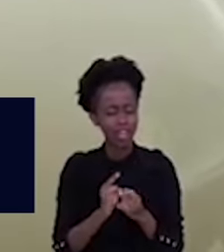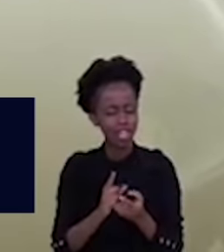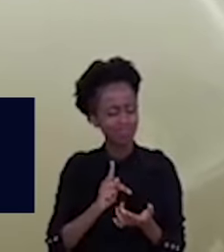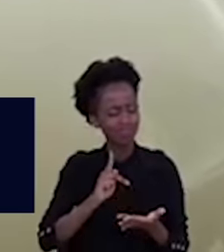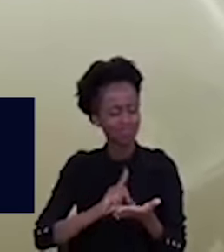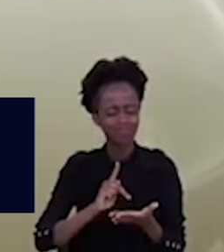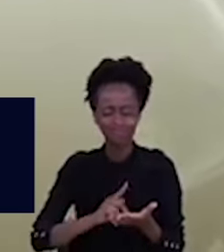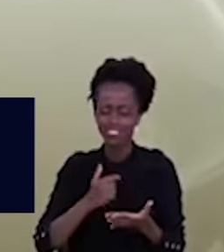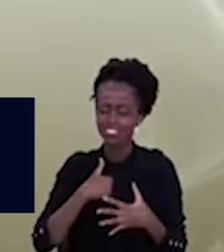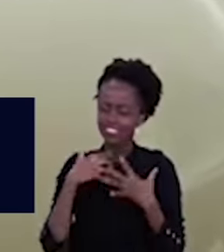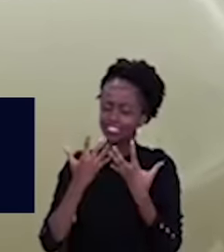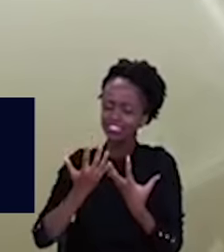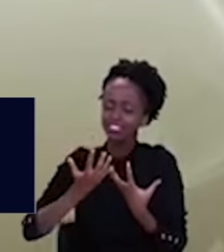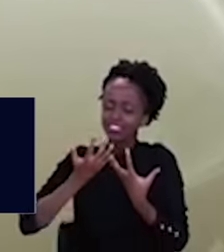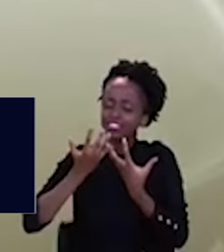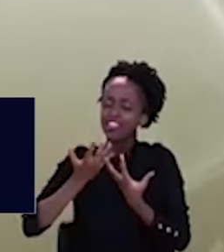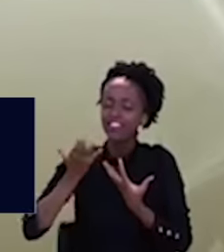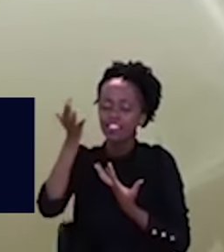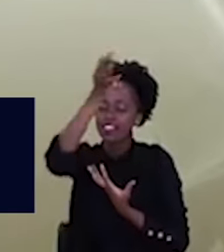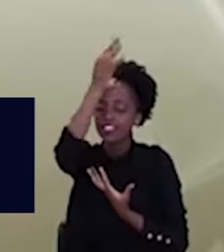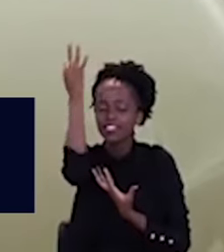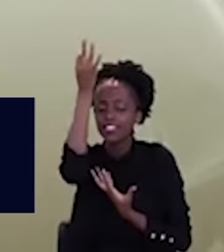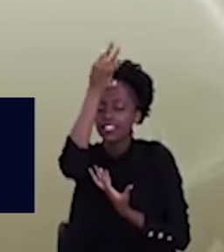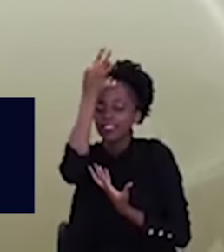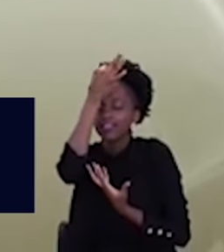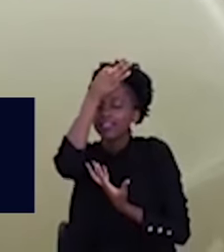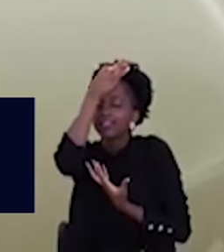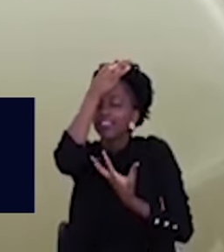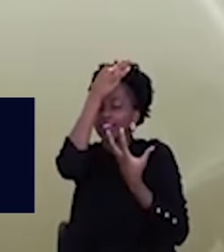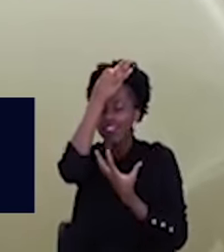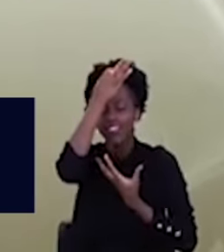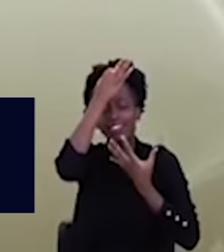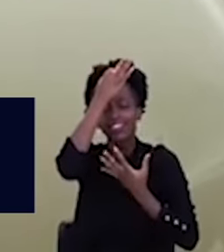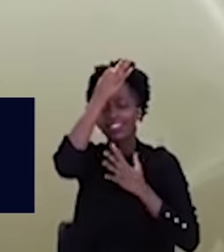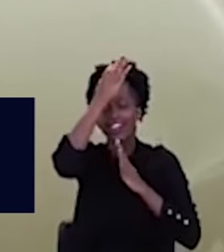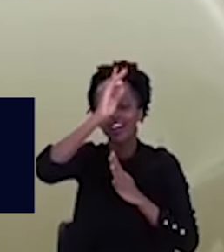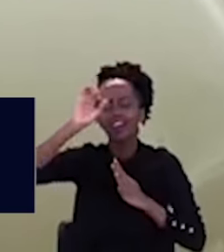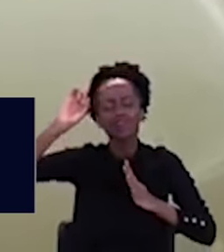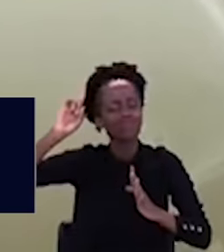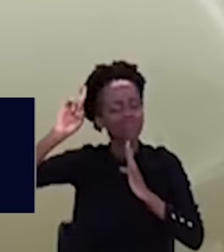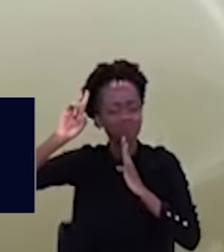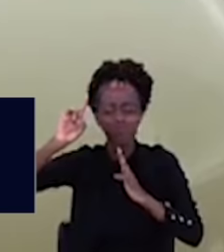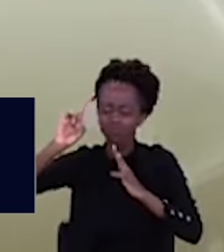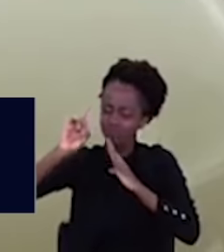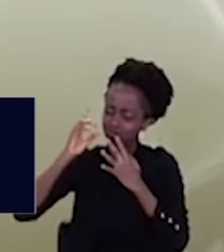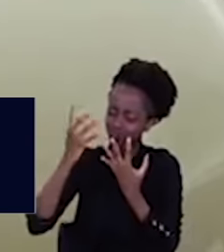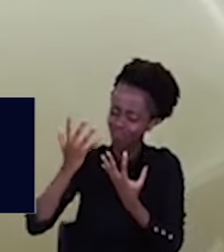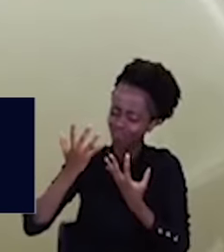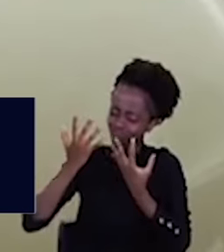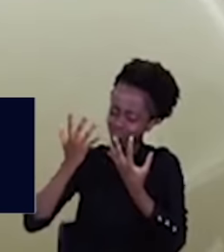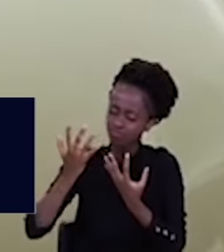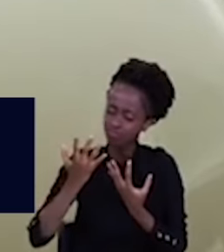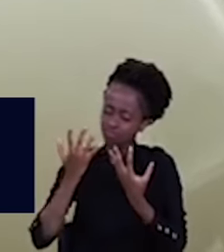realidade o que eu queria. Na realidade o que eu queria era nascer de